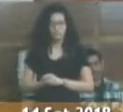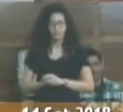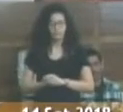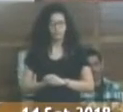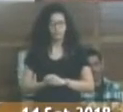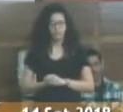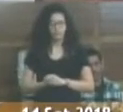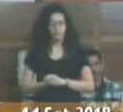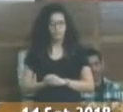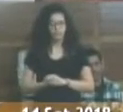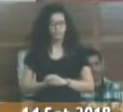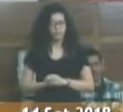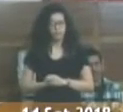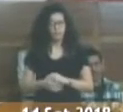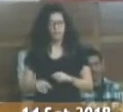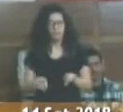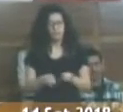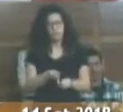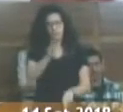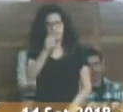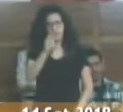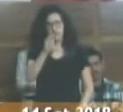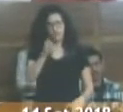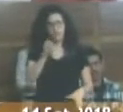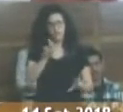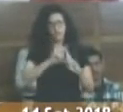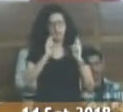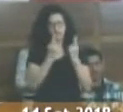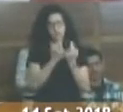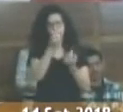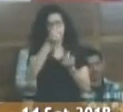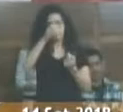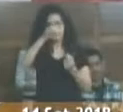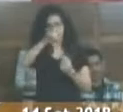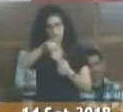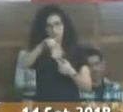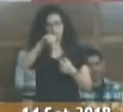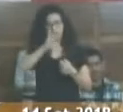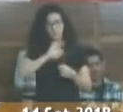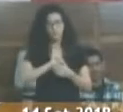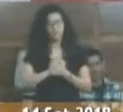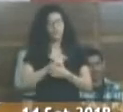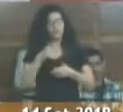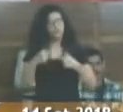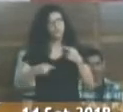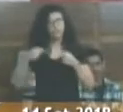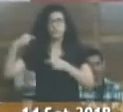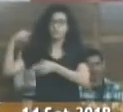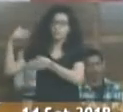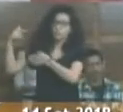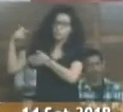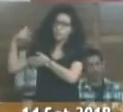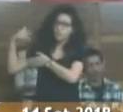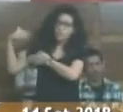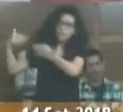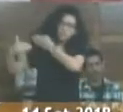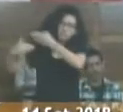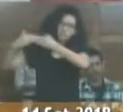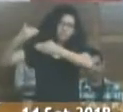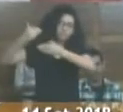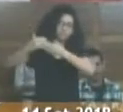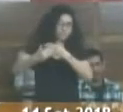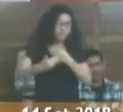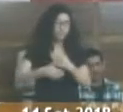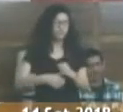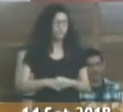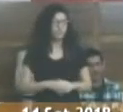Convenção 69 da OIT, também da década de 80, né, que já vem, são políticas que vêm já